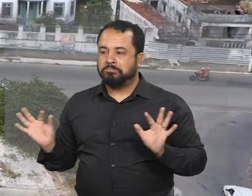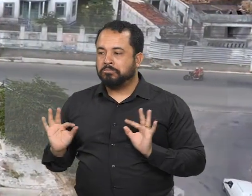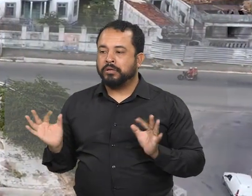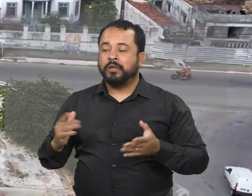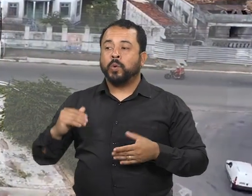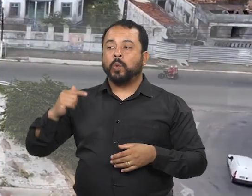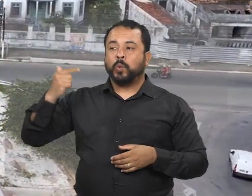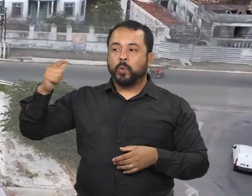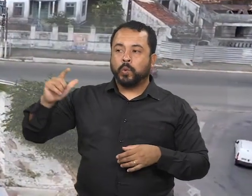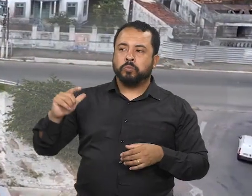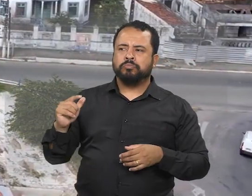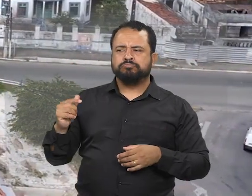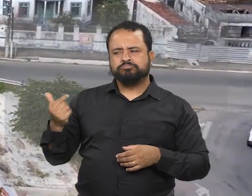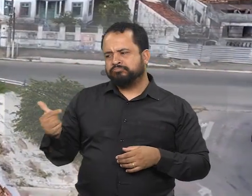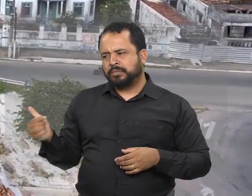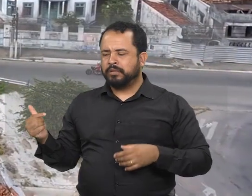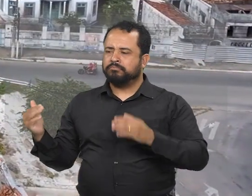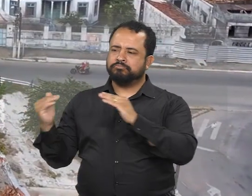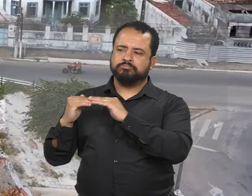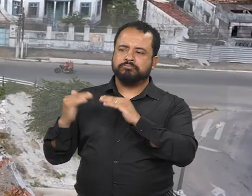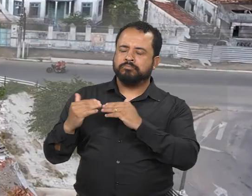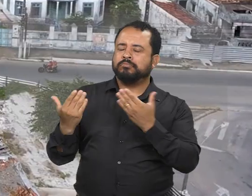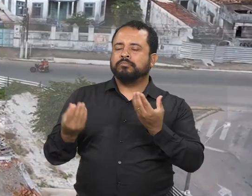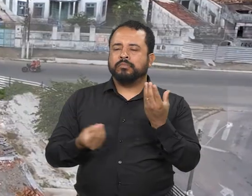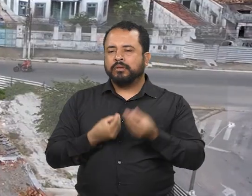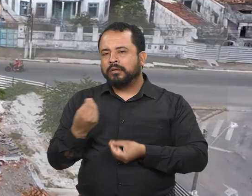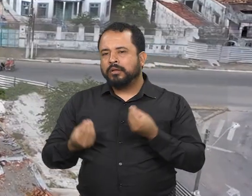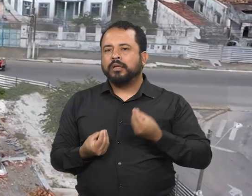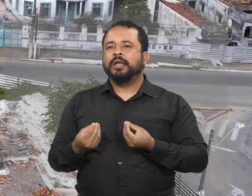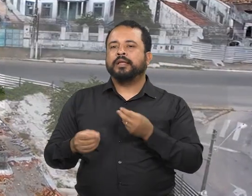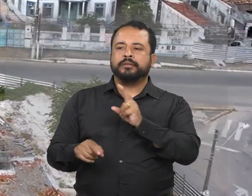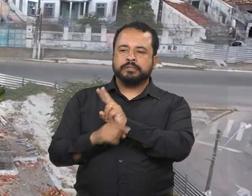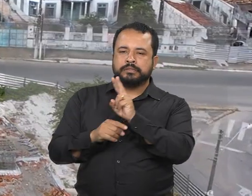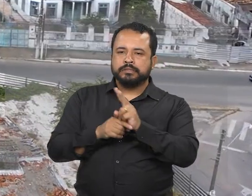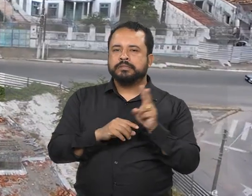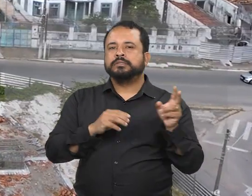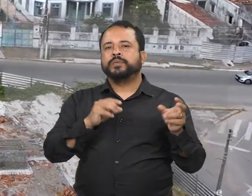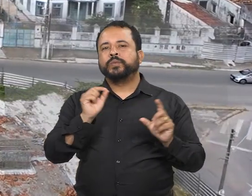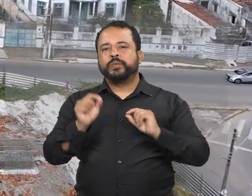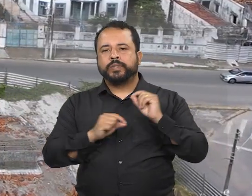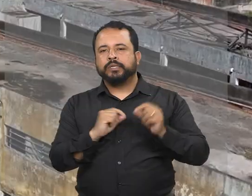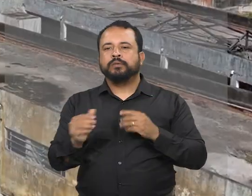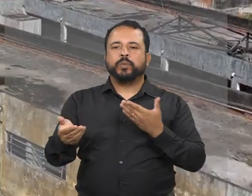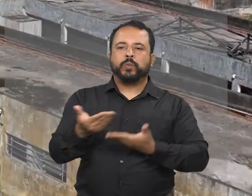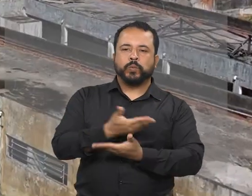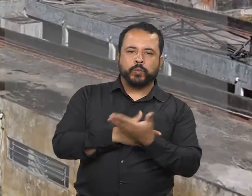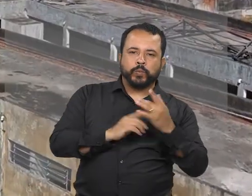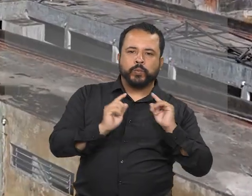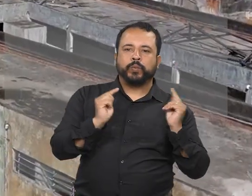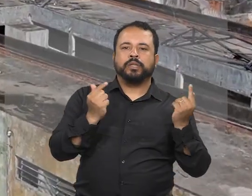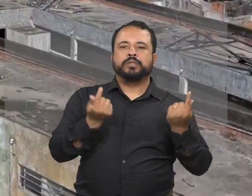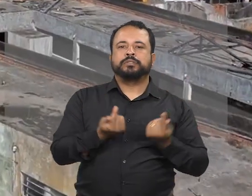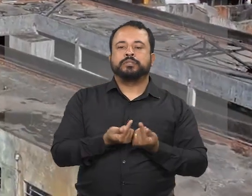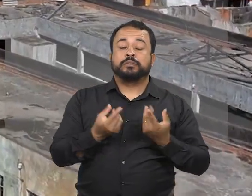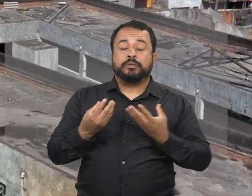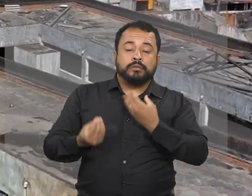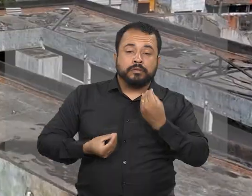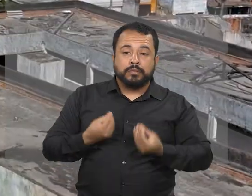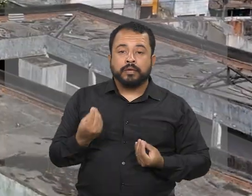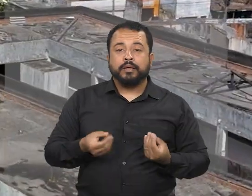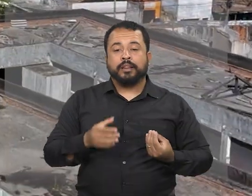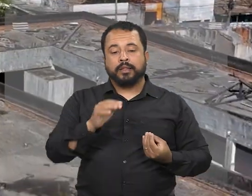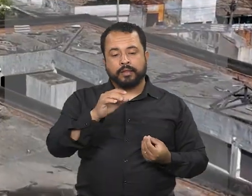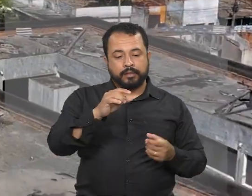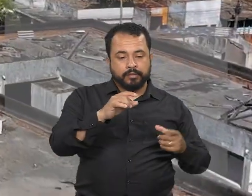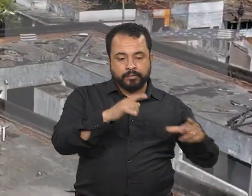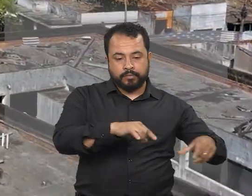nenhum outro acordo, e ela assume também a obrigação de reparar os danos coletivos. O Flechal não está na área de risco, mas